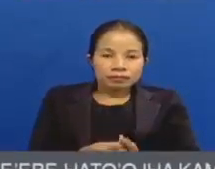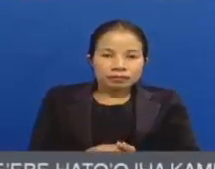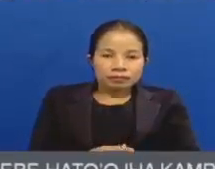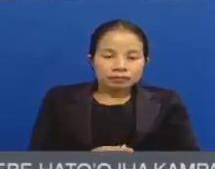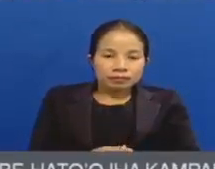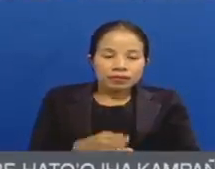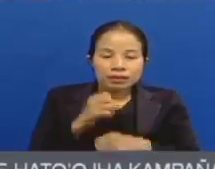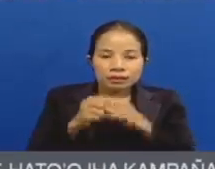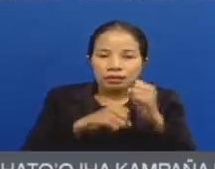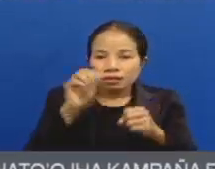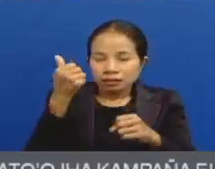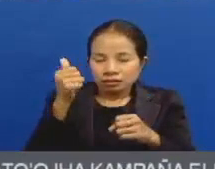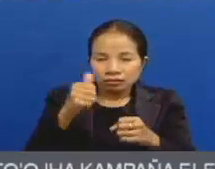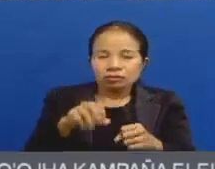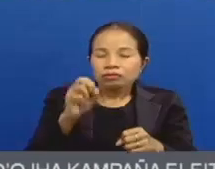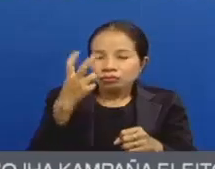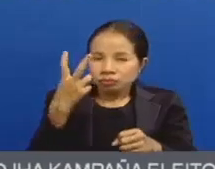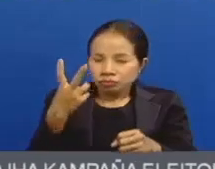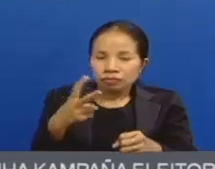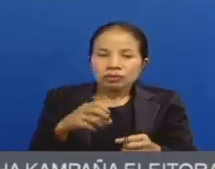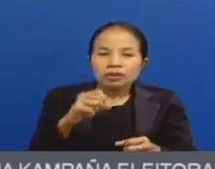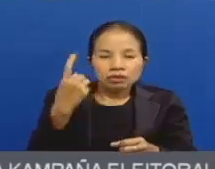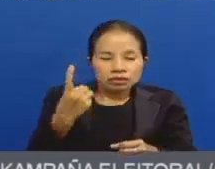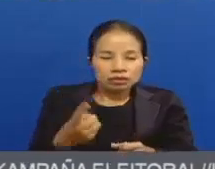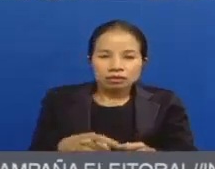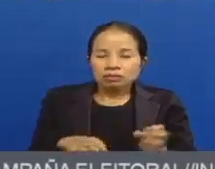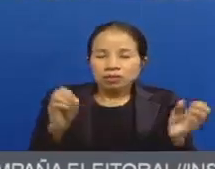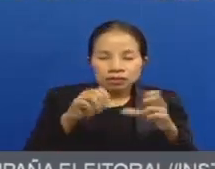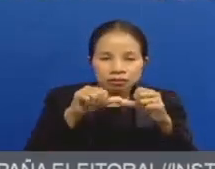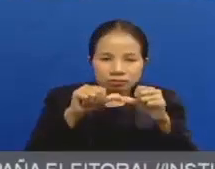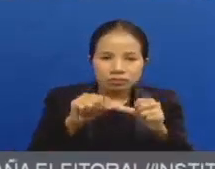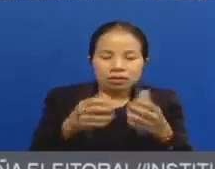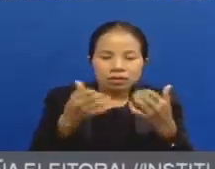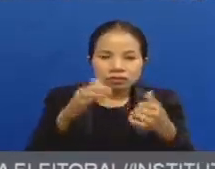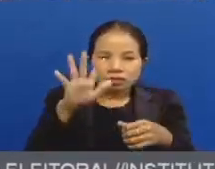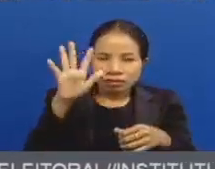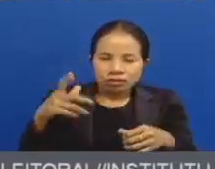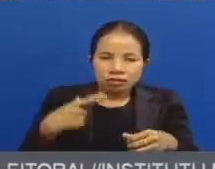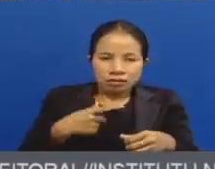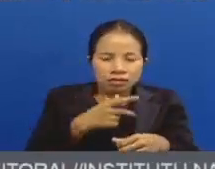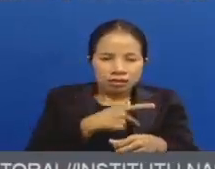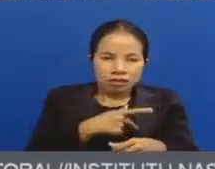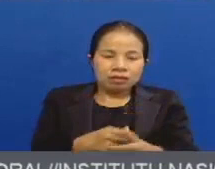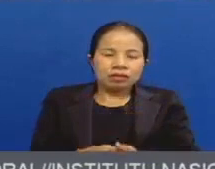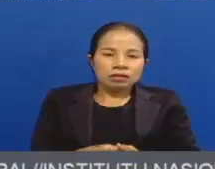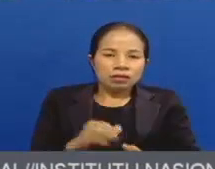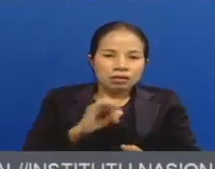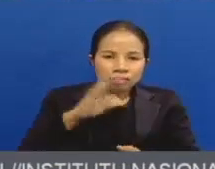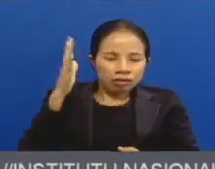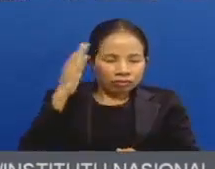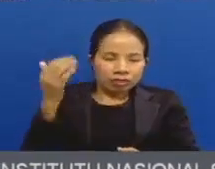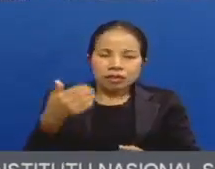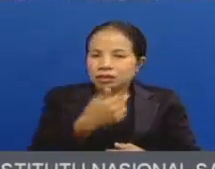10 anos, balo 11 anos, balo 12 anos, balo lá lá, ona. Agora, e daí, quinta legislatura nem não, e daí, disse doutor,